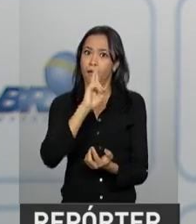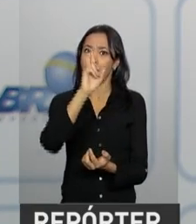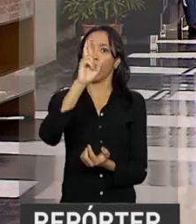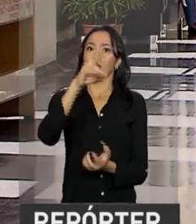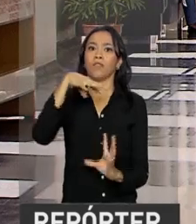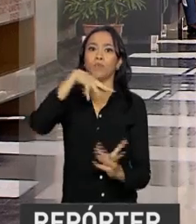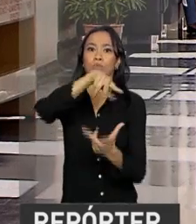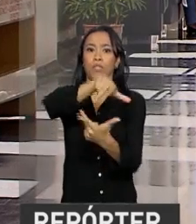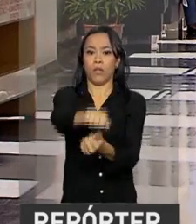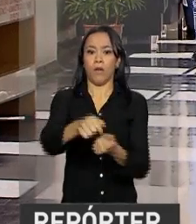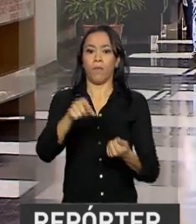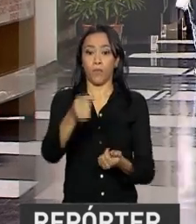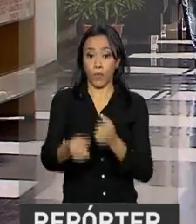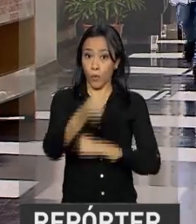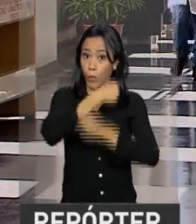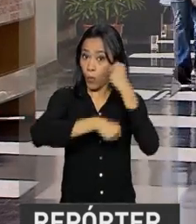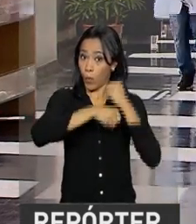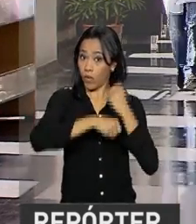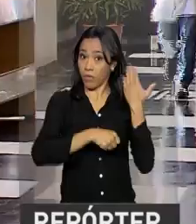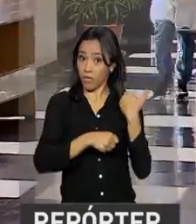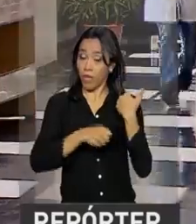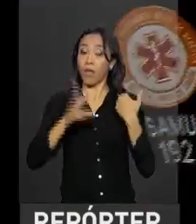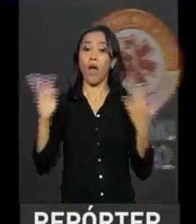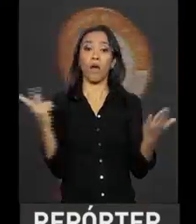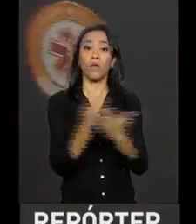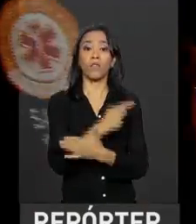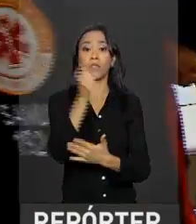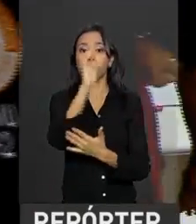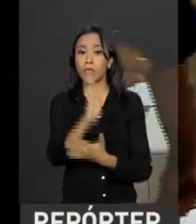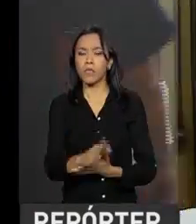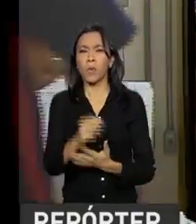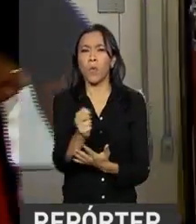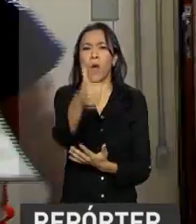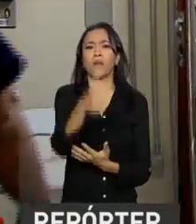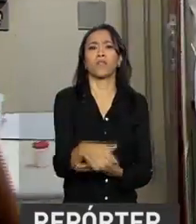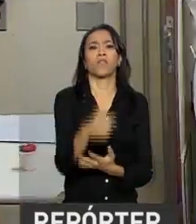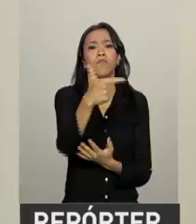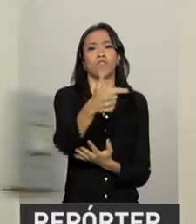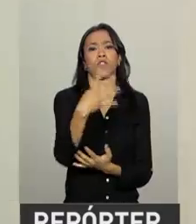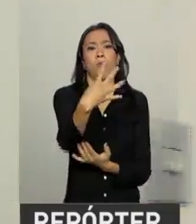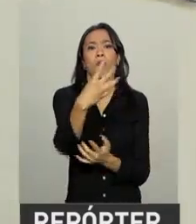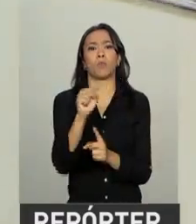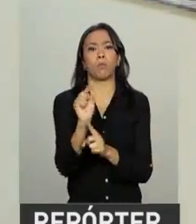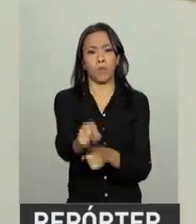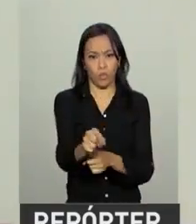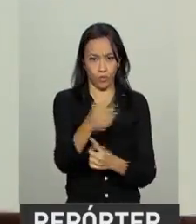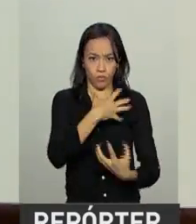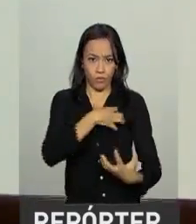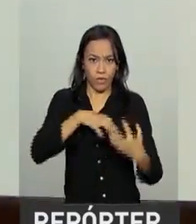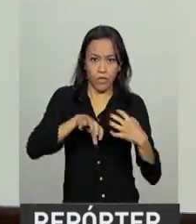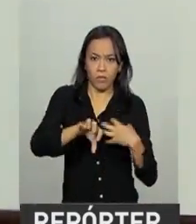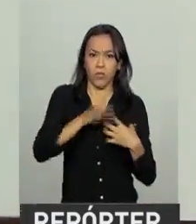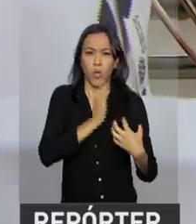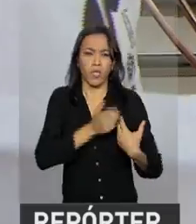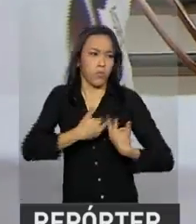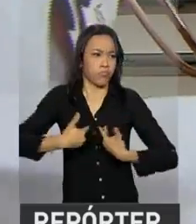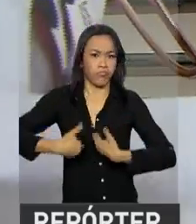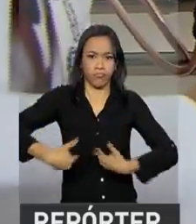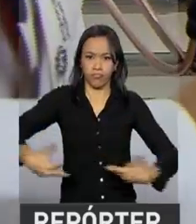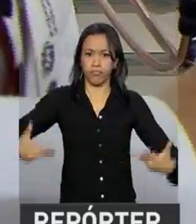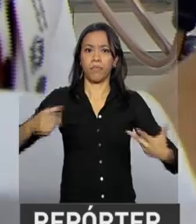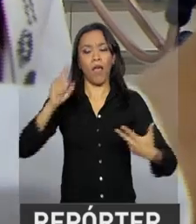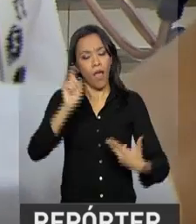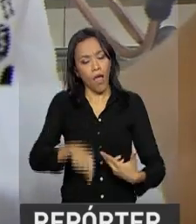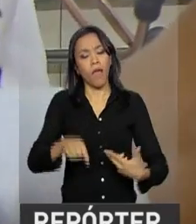transplantes no ano passado foram realizados no país quase 24.000 transplantes mais de 87% deles